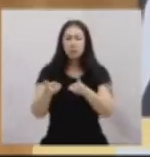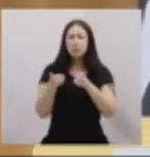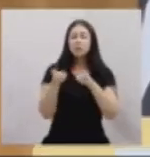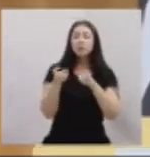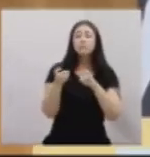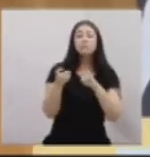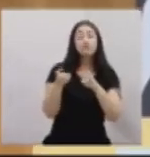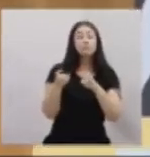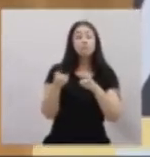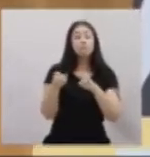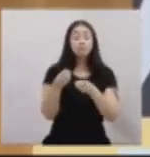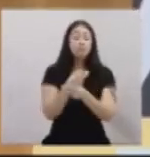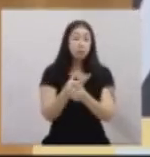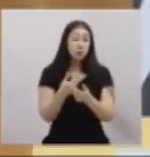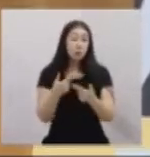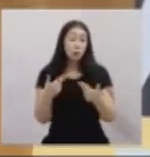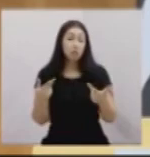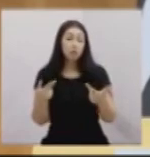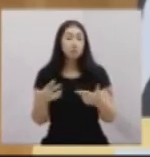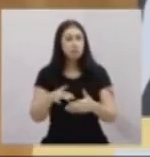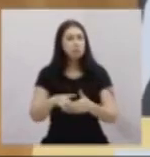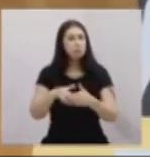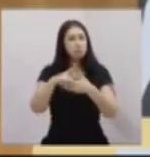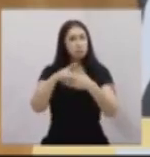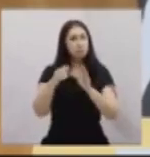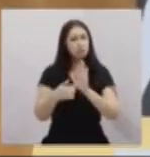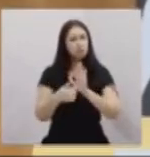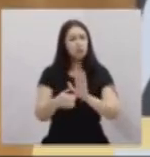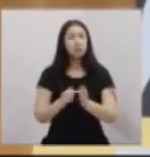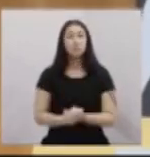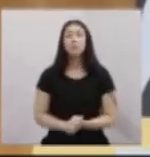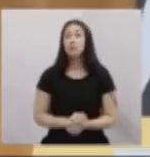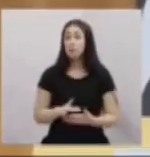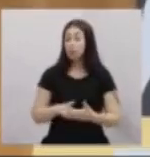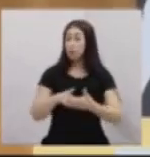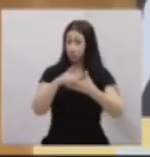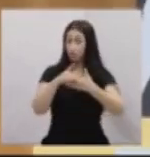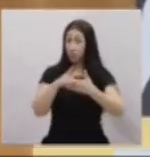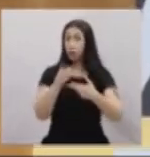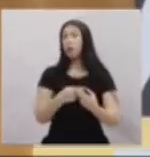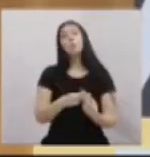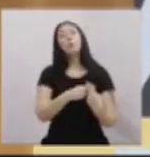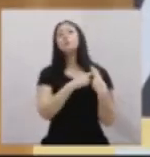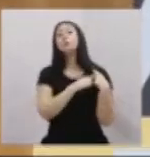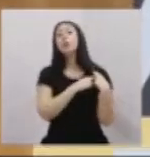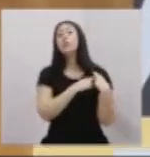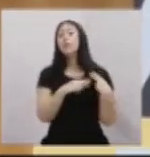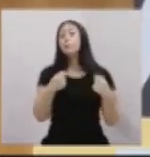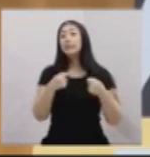aspectos, sinais de liderança. Ser líder é estar acima da